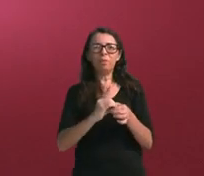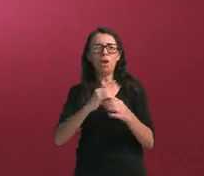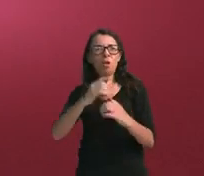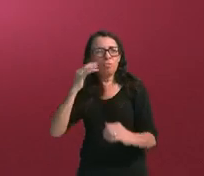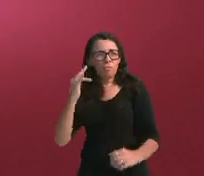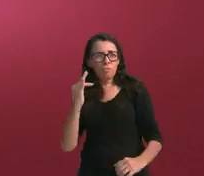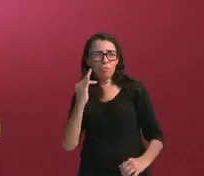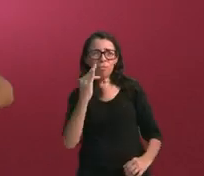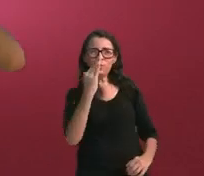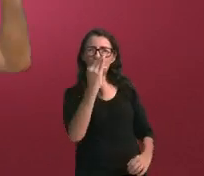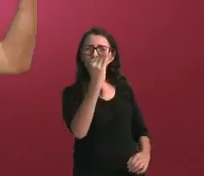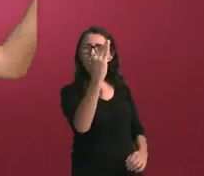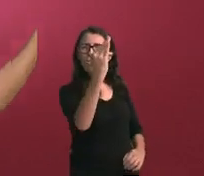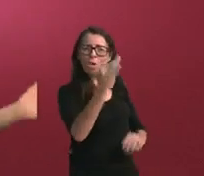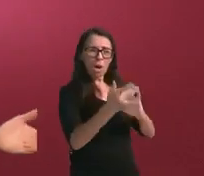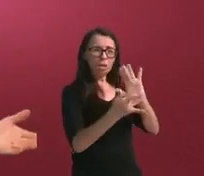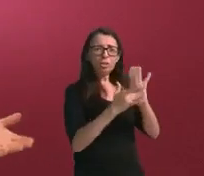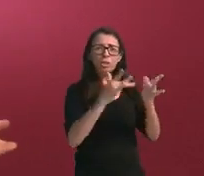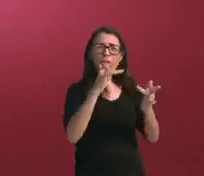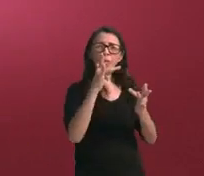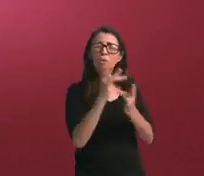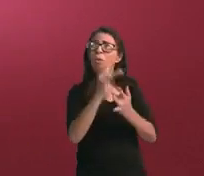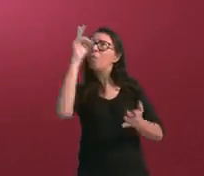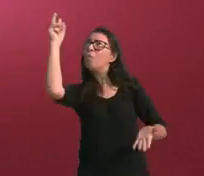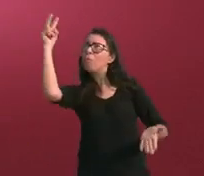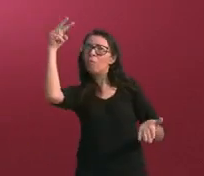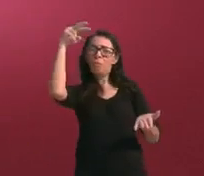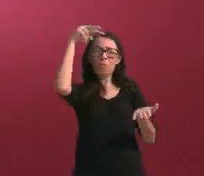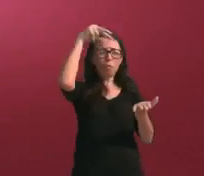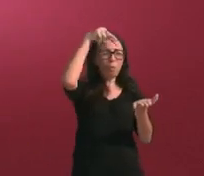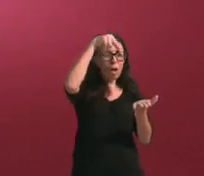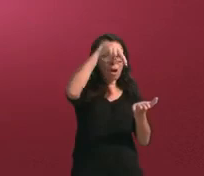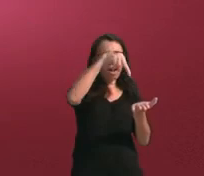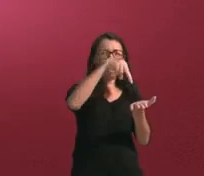alegrar também por uma glória maior ainda, que Deus